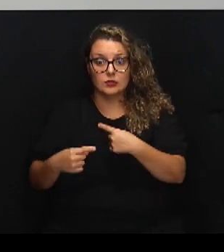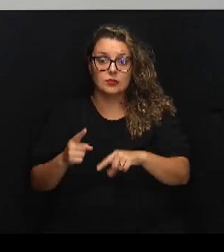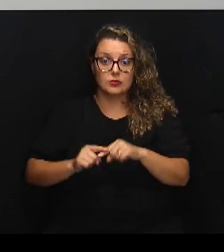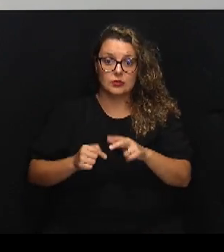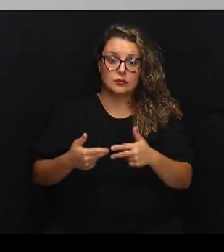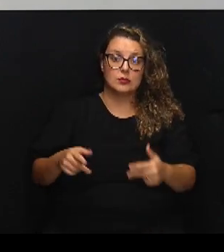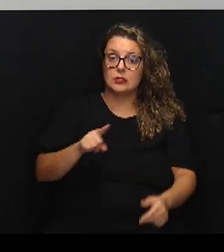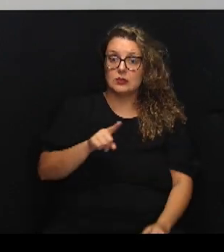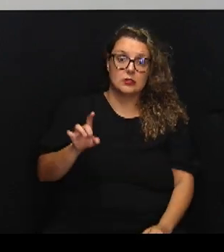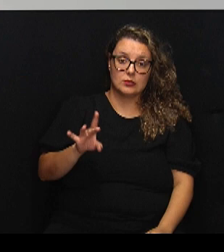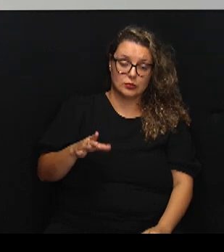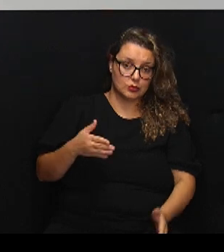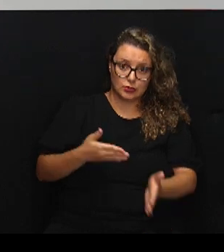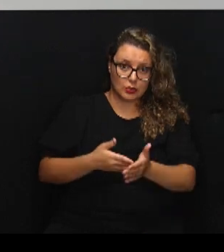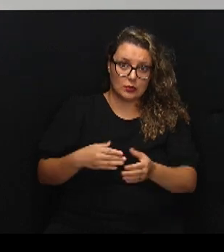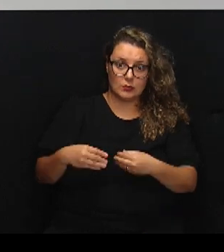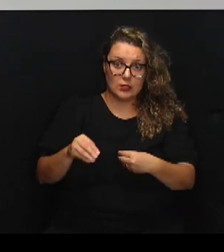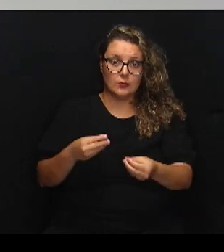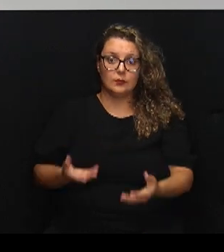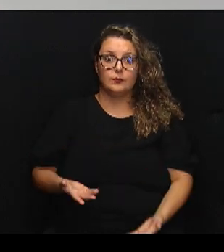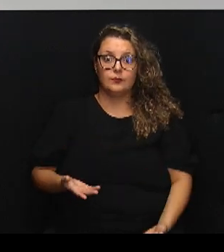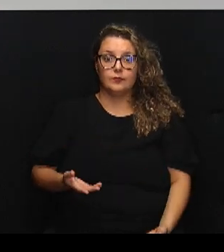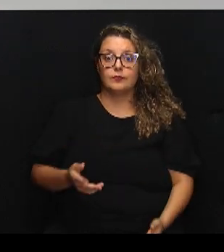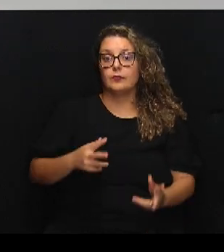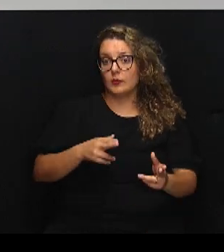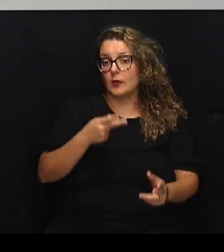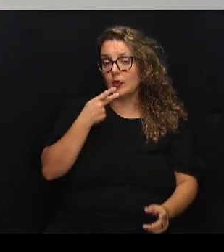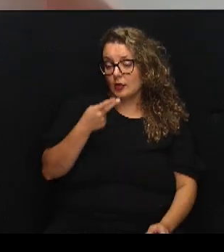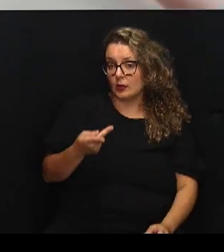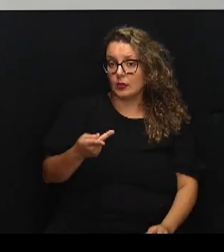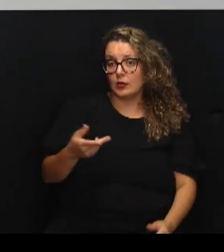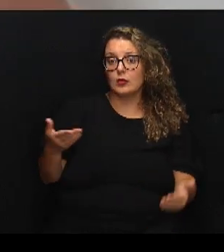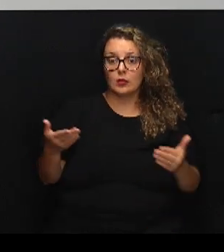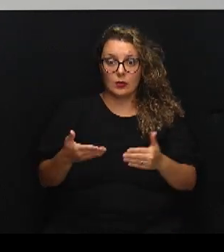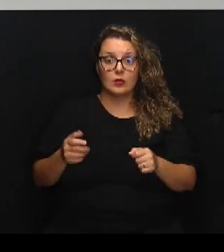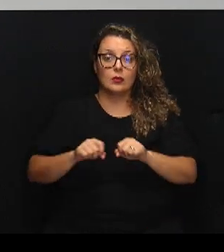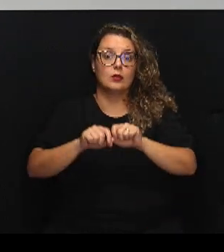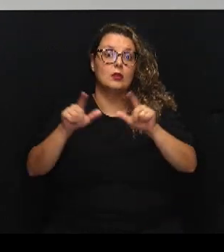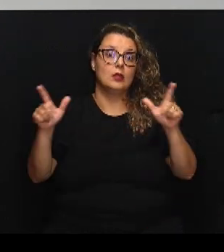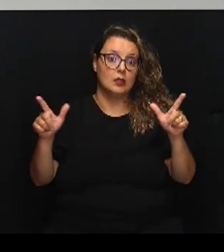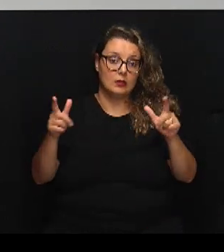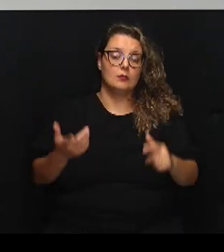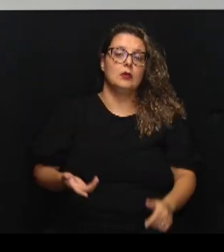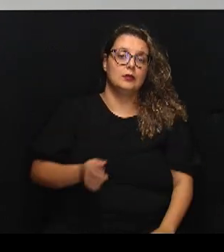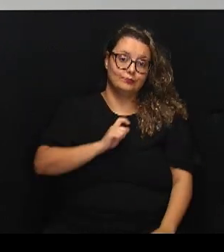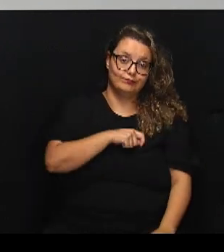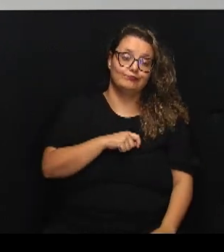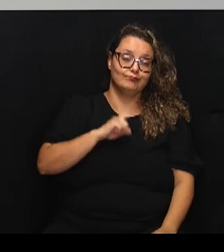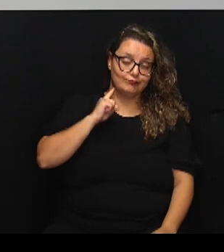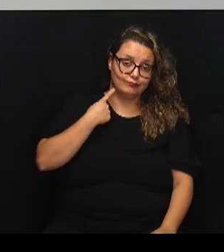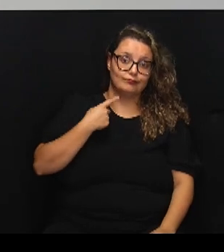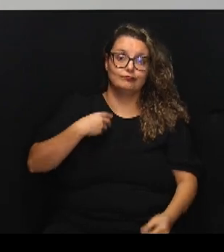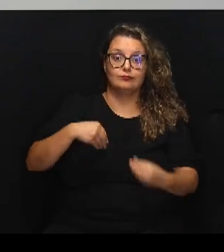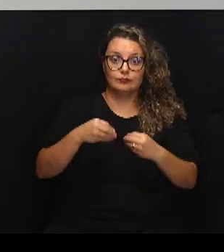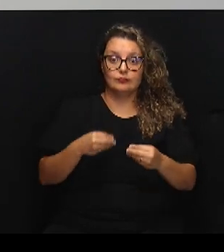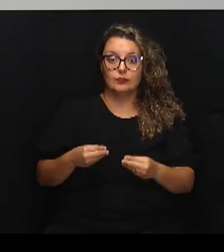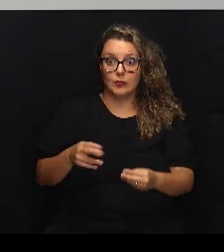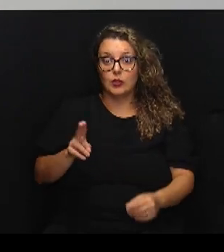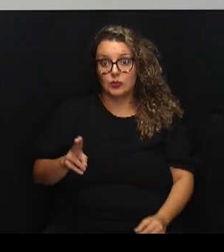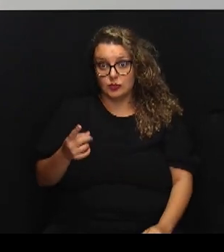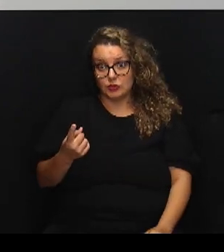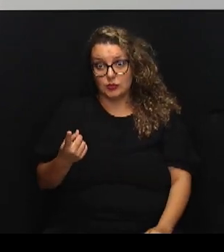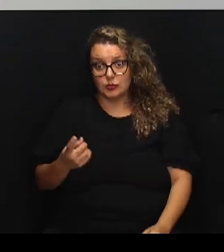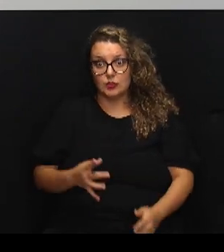essas embalagens e outros materiais também, não é só limitado às embalagens. Mas, como eu te disse, elas são hoje as grandes vilãs da poluição